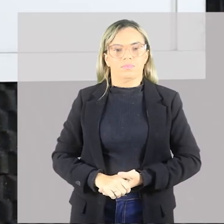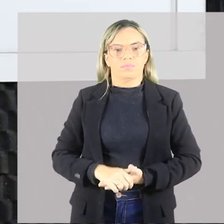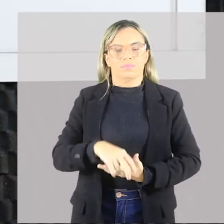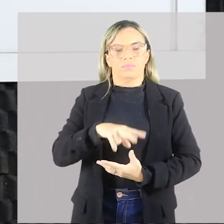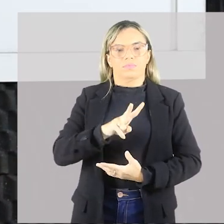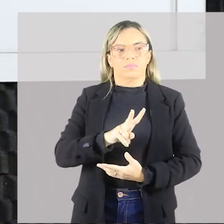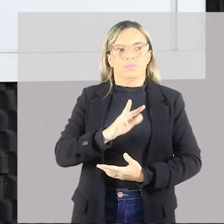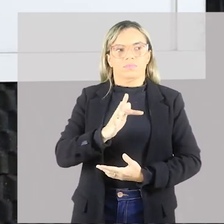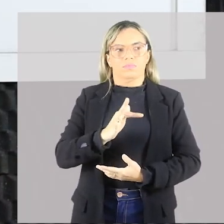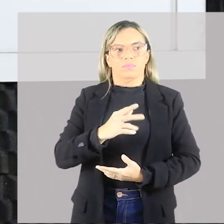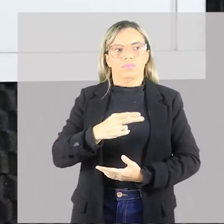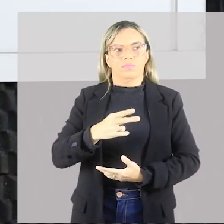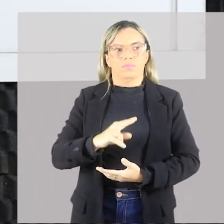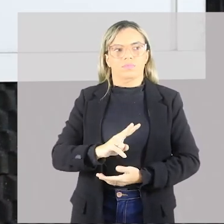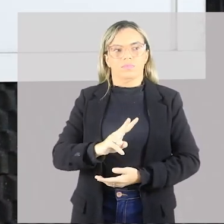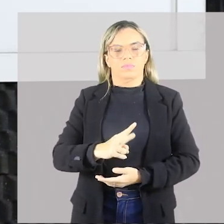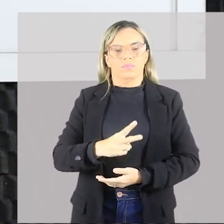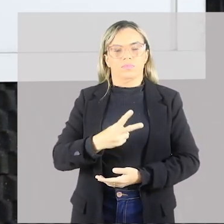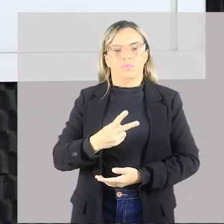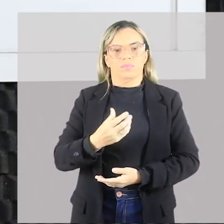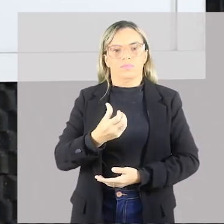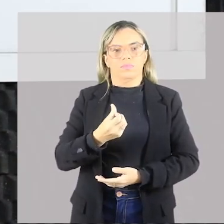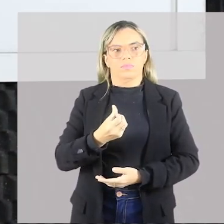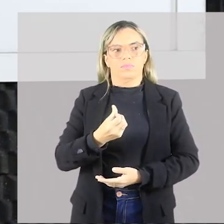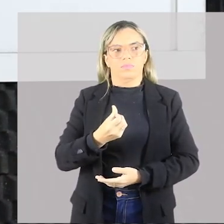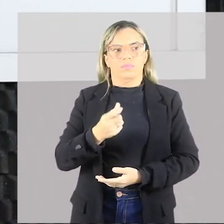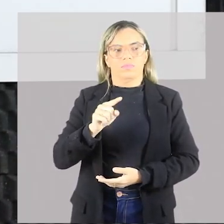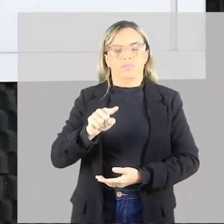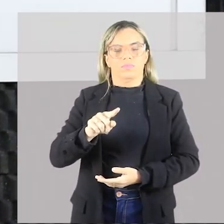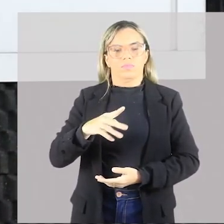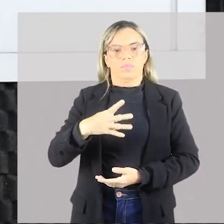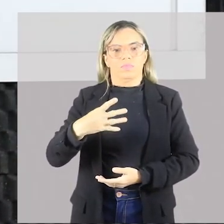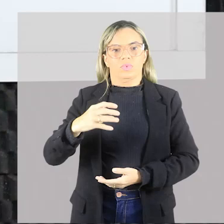26.400 centímetros cúbicos após